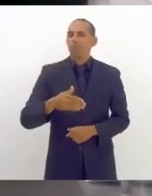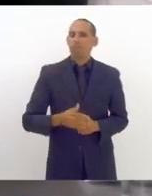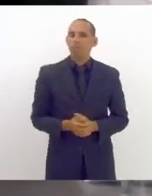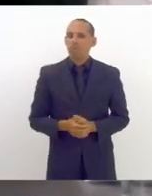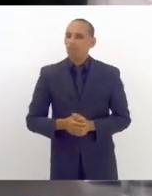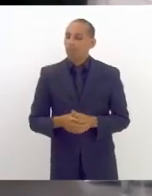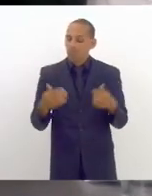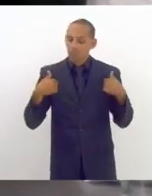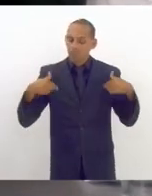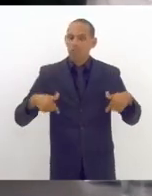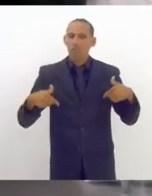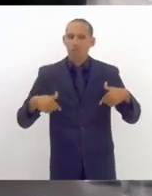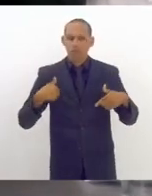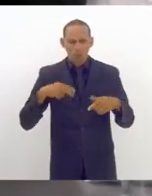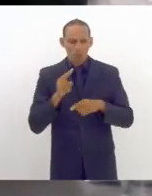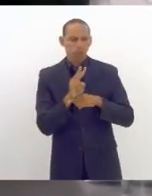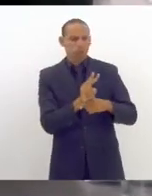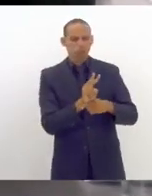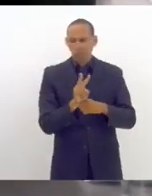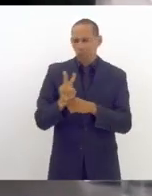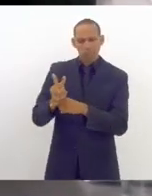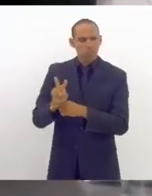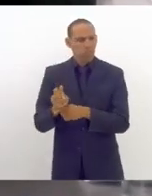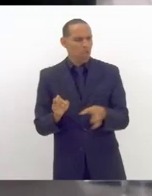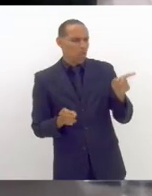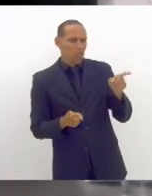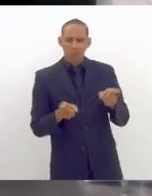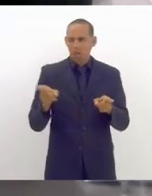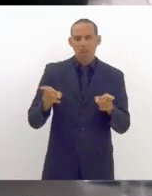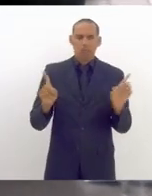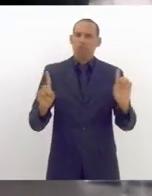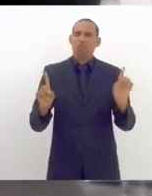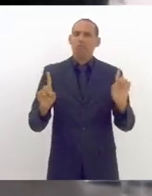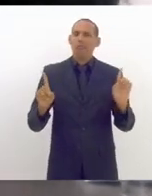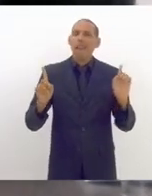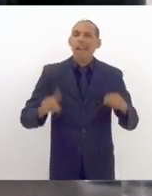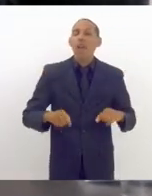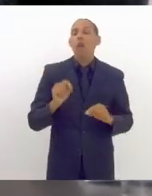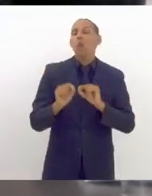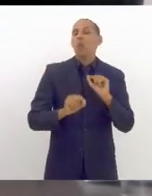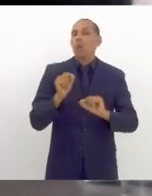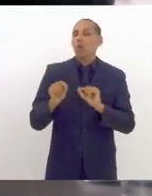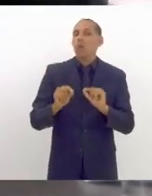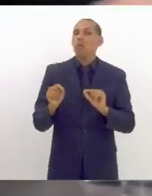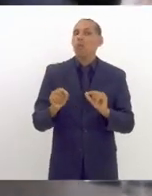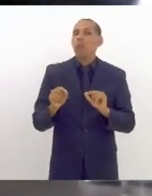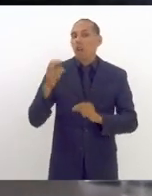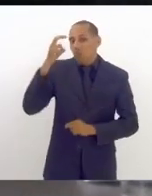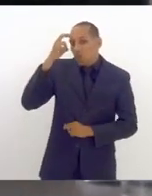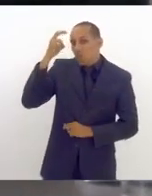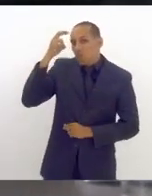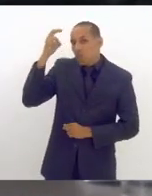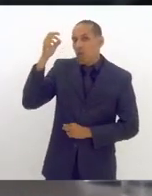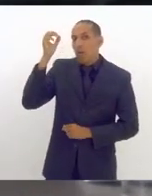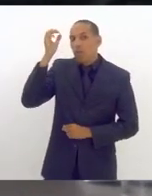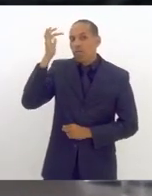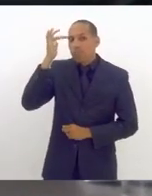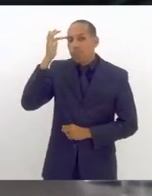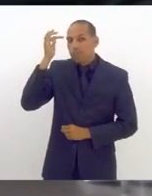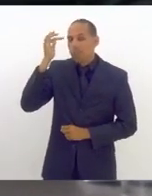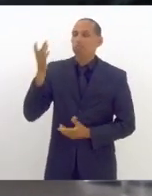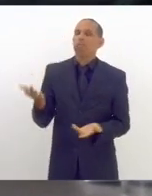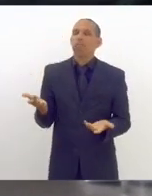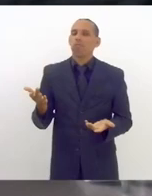eu aqui não tô defendendo A ou B eu aqui é o bom senso volto a afirmar tem uma